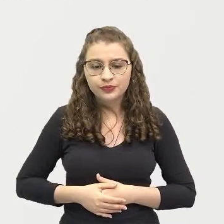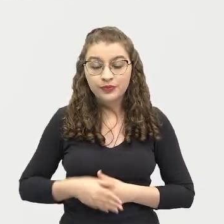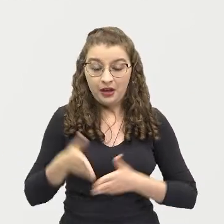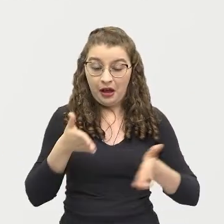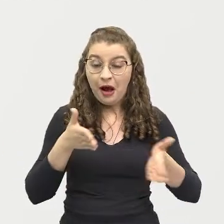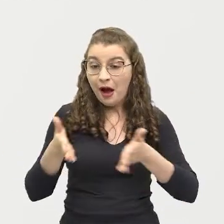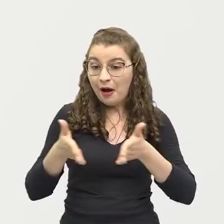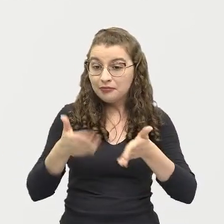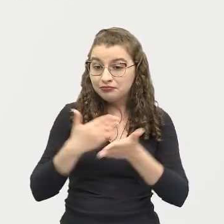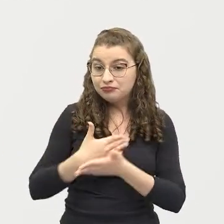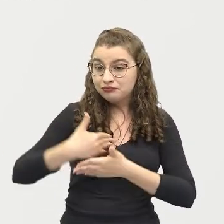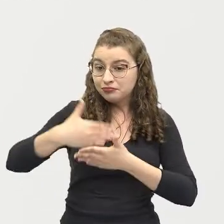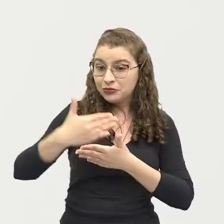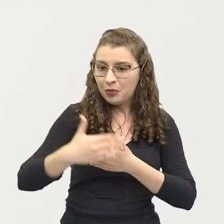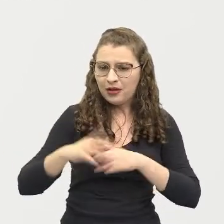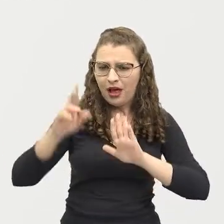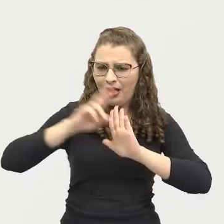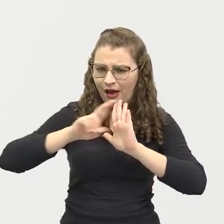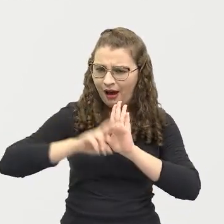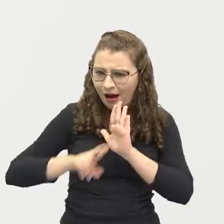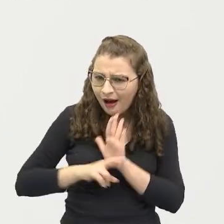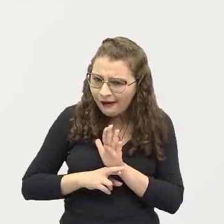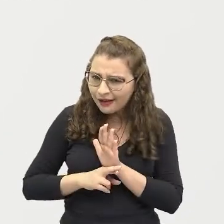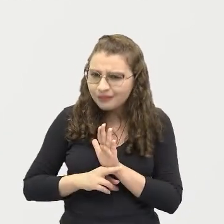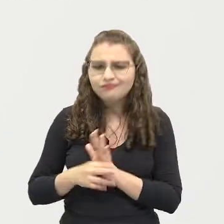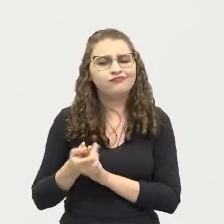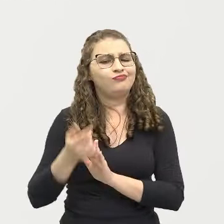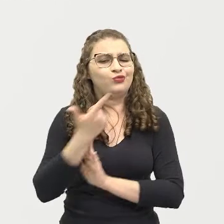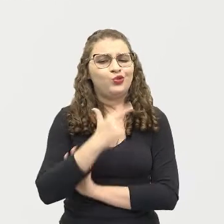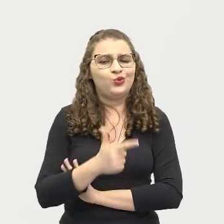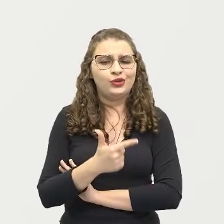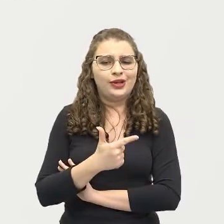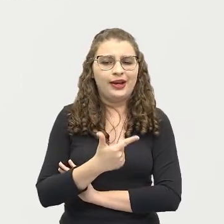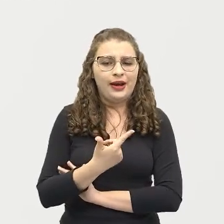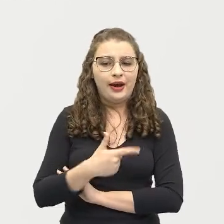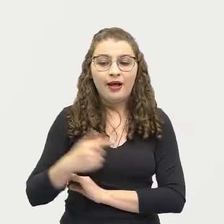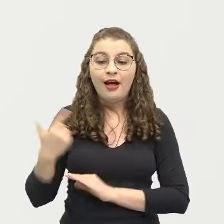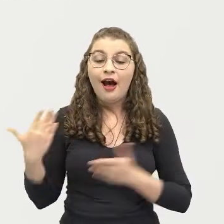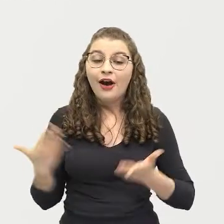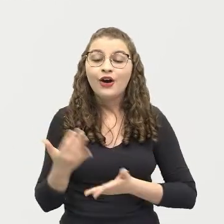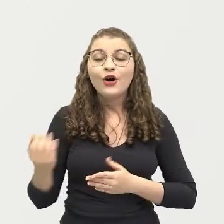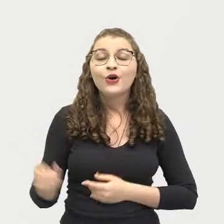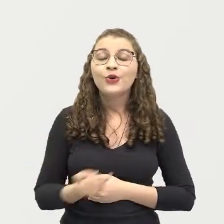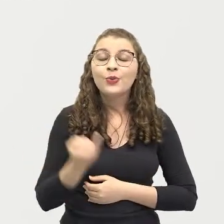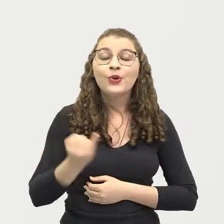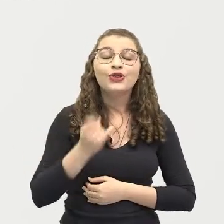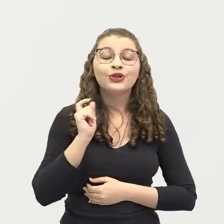dali, não ter mais regras, não ter mais regras. Valorizar a linguagem coloquial,